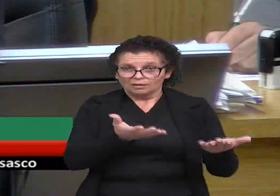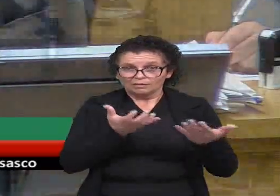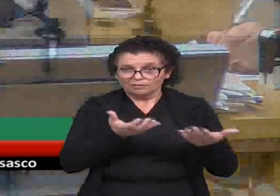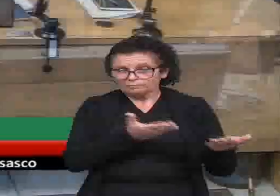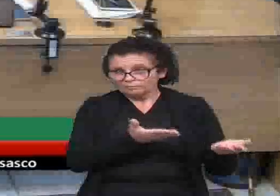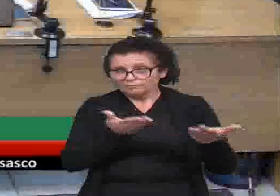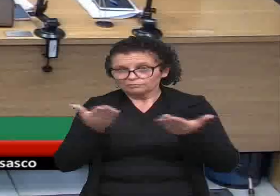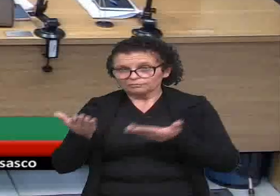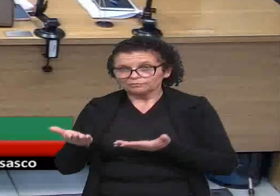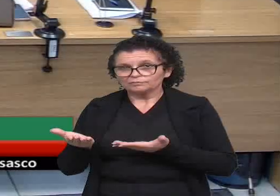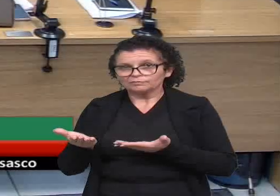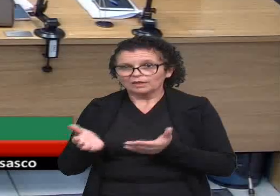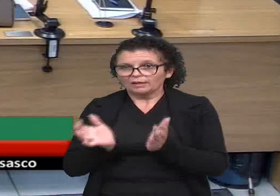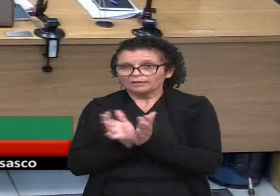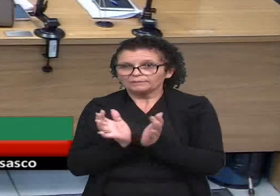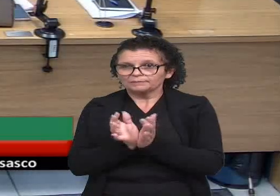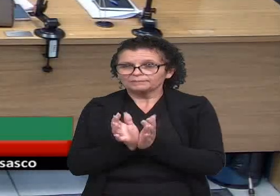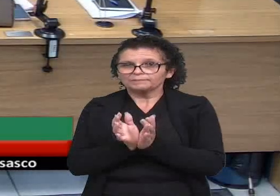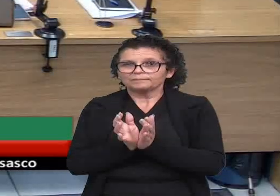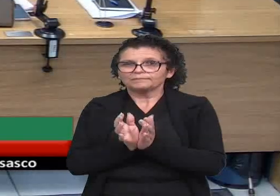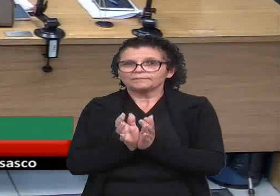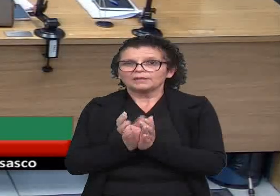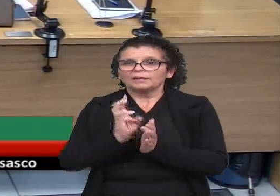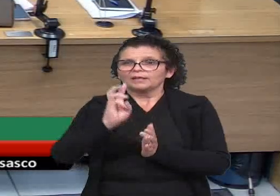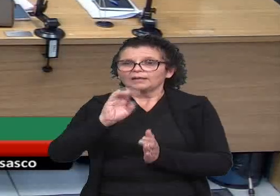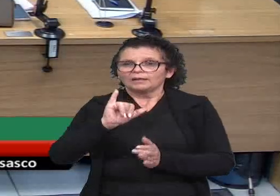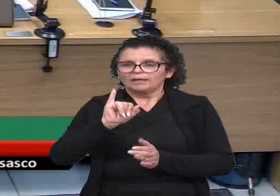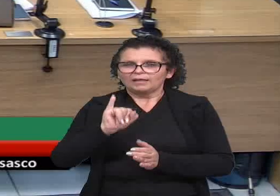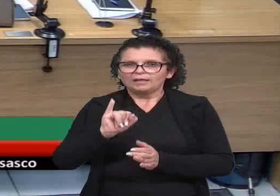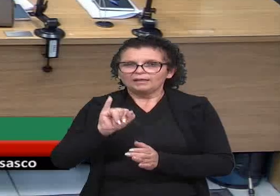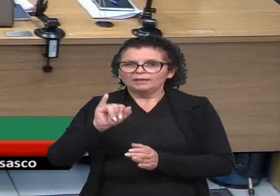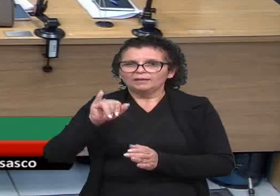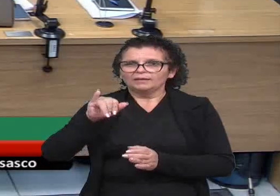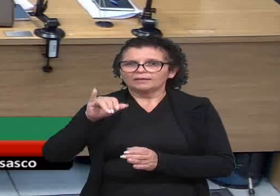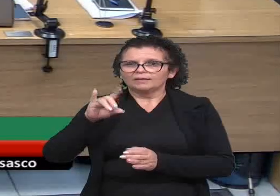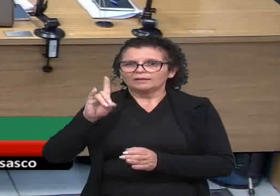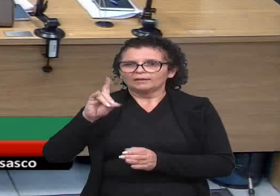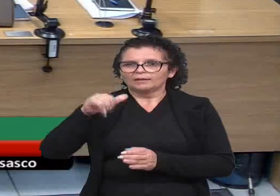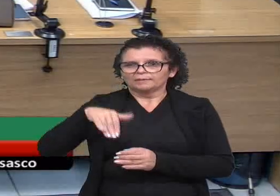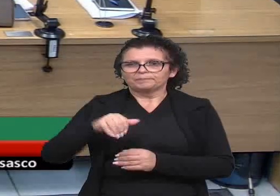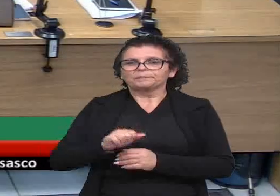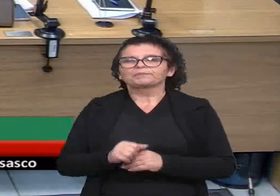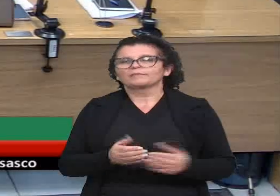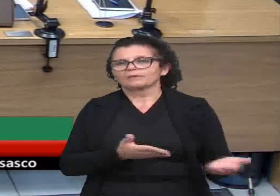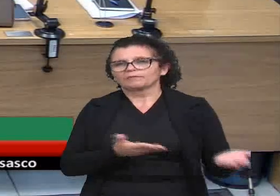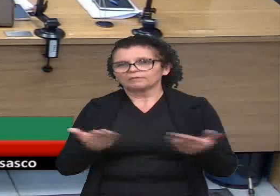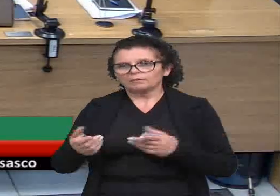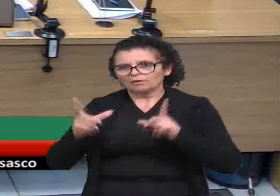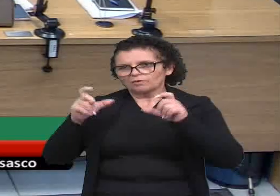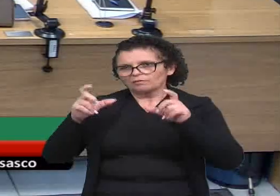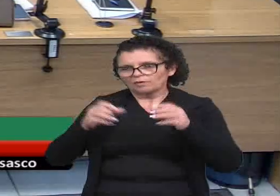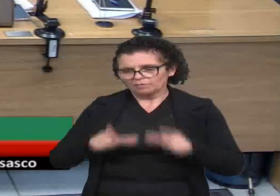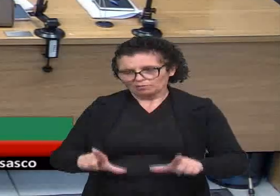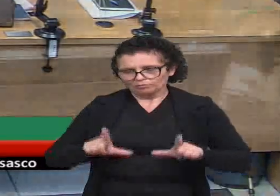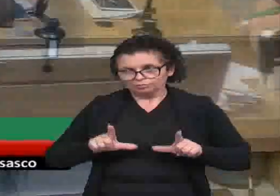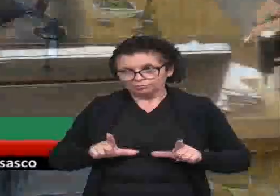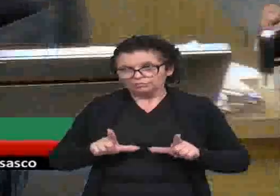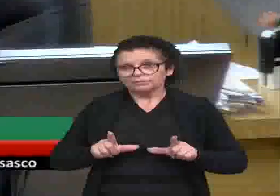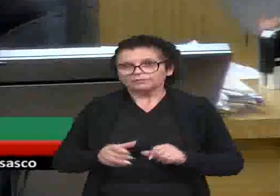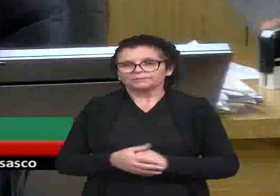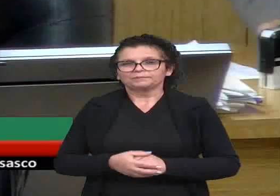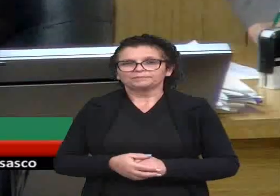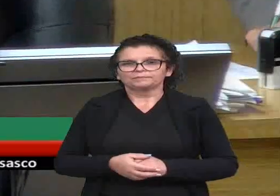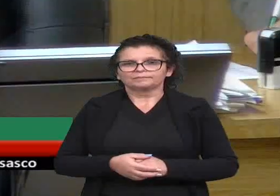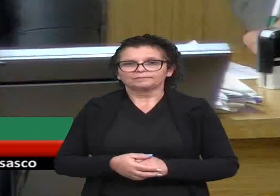o pessoal do IDM, em especial o presidente, para tirar uma foto e receber sua homenagem aqui na frente.